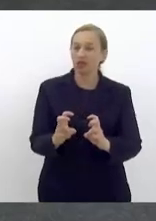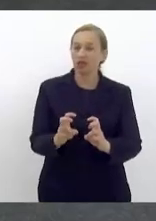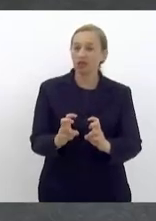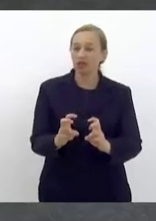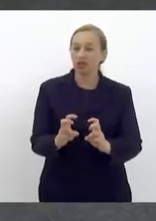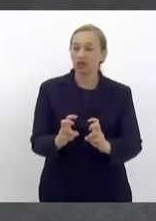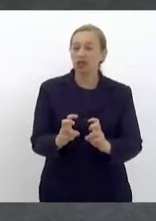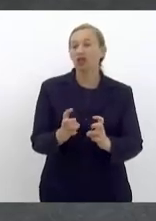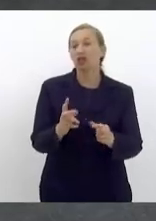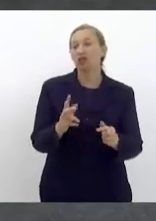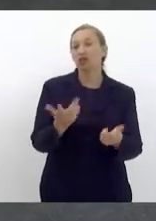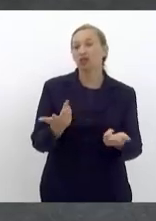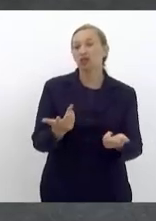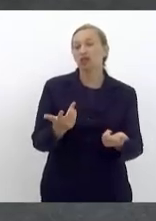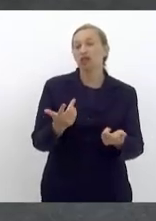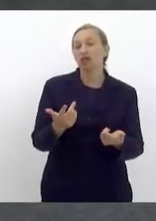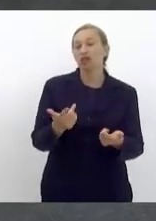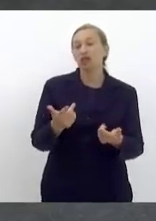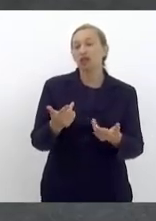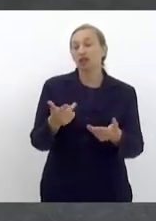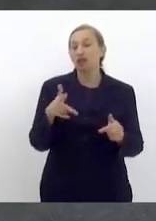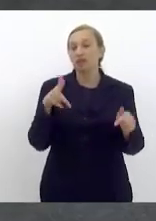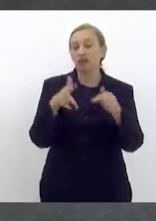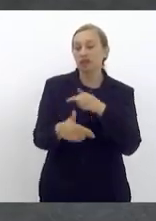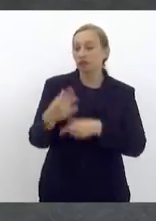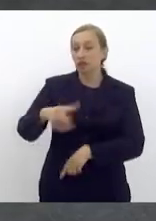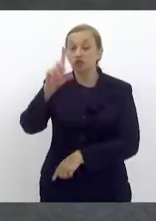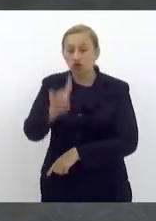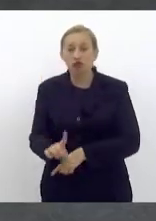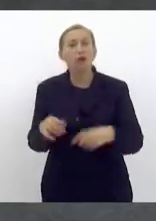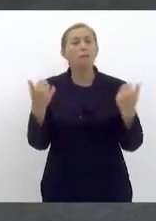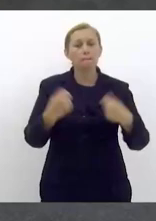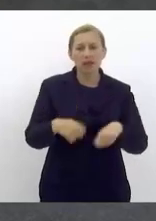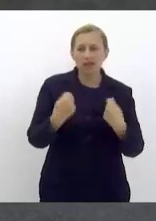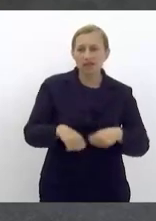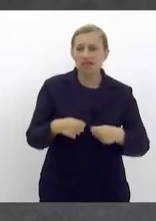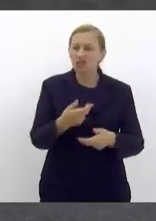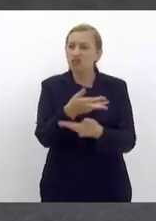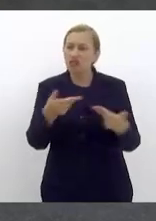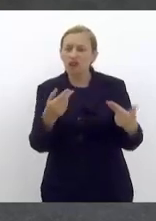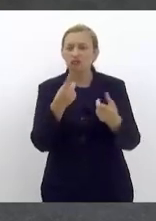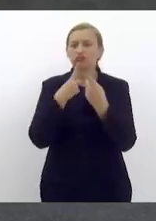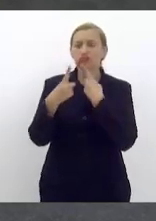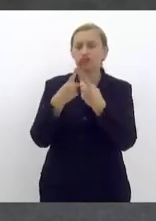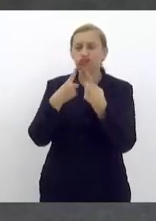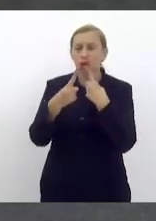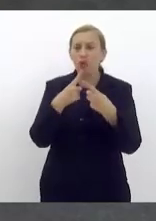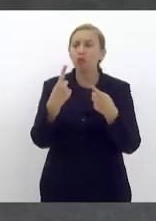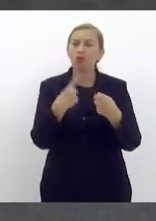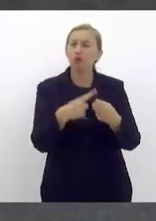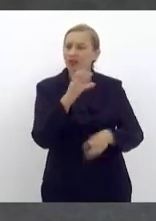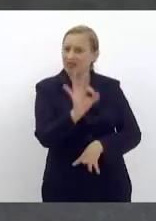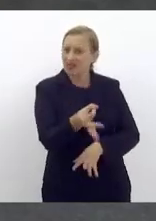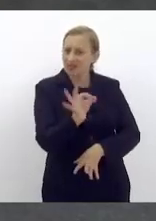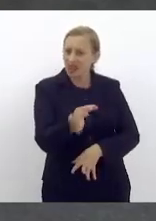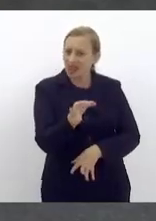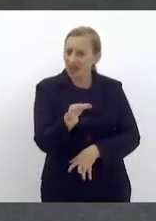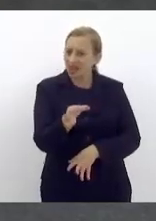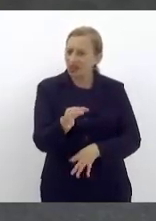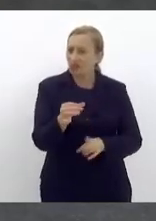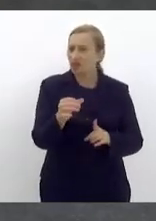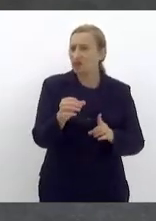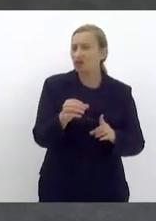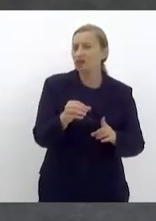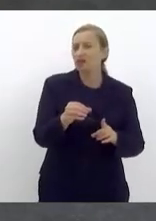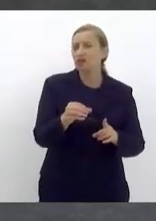são vilipendiadas no seu direito? Então, a gente precisa abrir uma série de debates, porque é óbvio que a